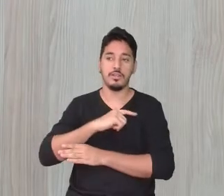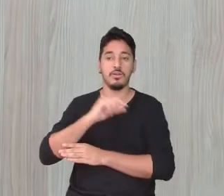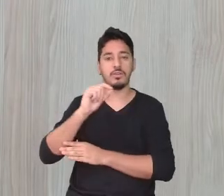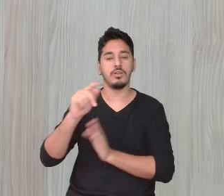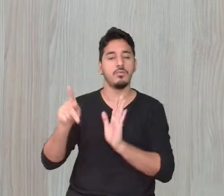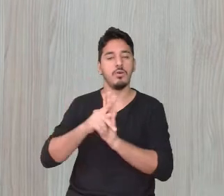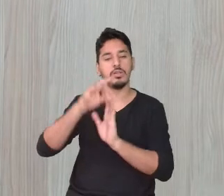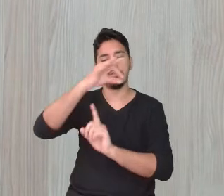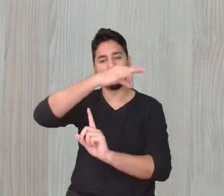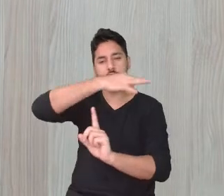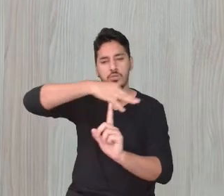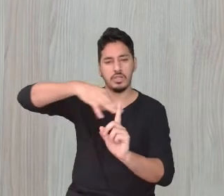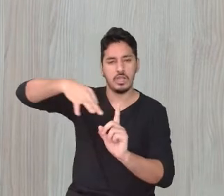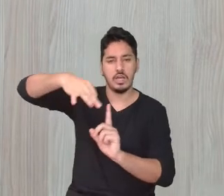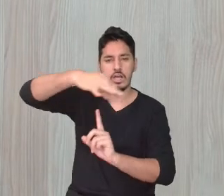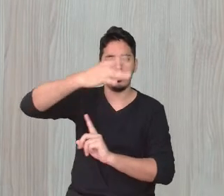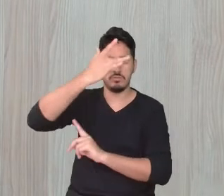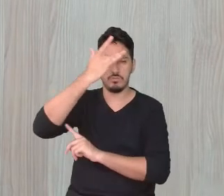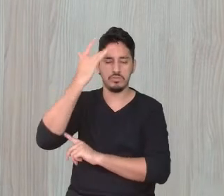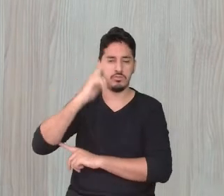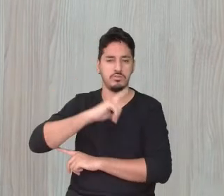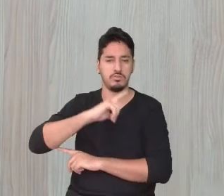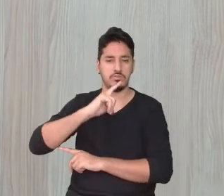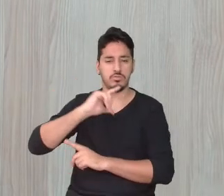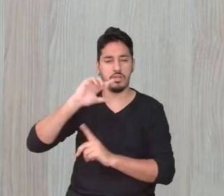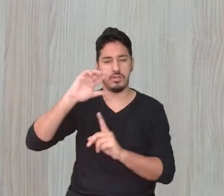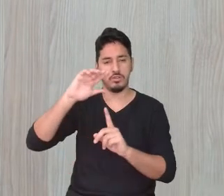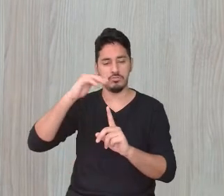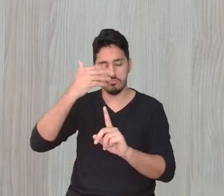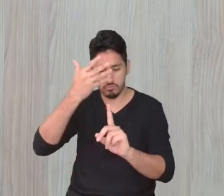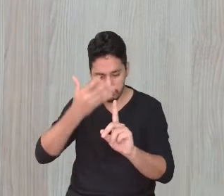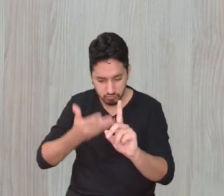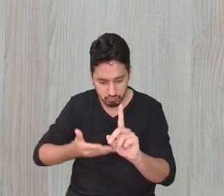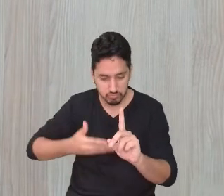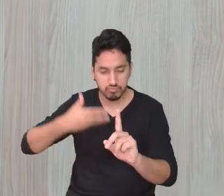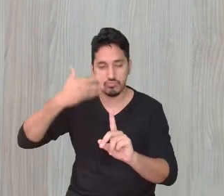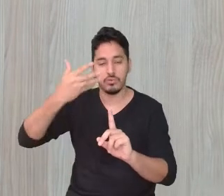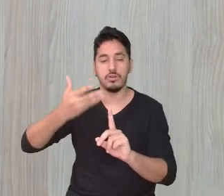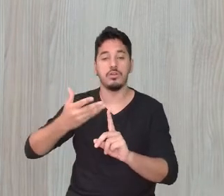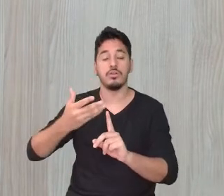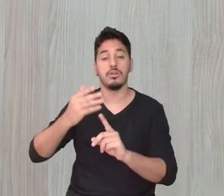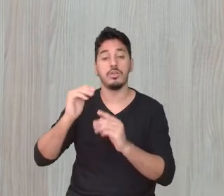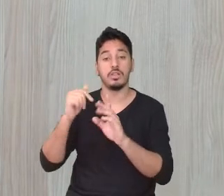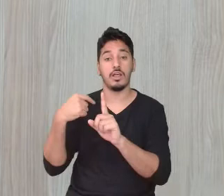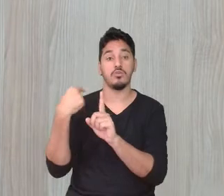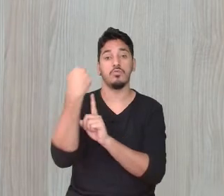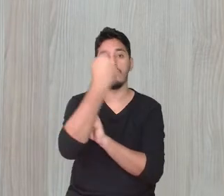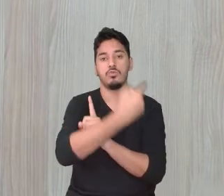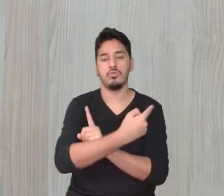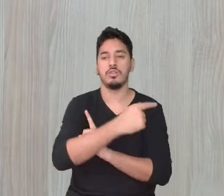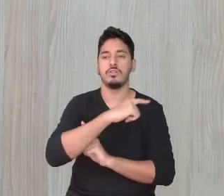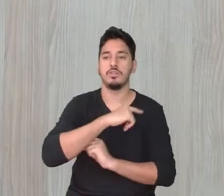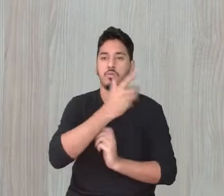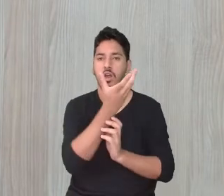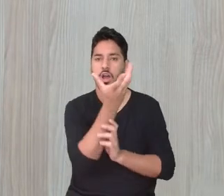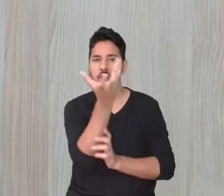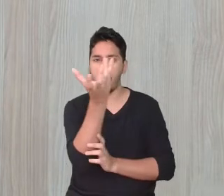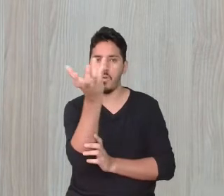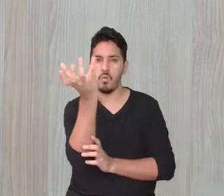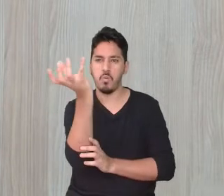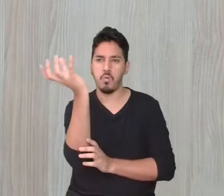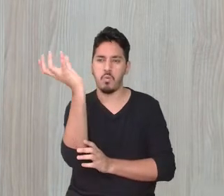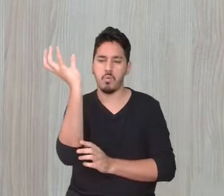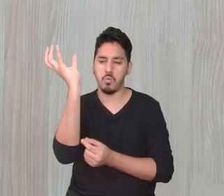a espiritualidade, né? Que as pessoas fazem cerimônias, os cultos. E a gente estava do outro lado, que aqui tem uma árvore